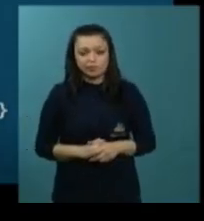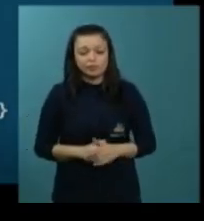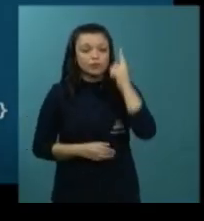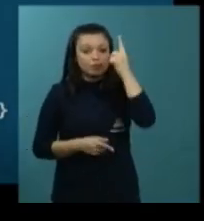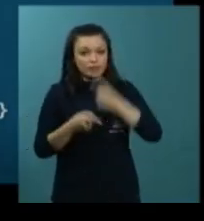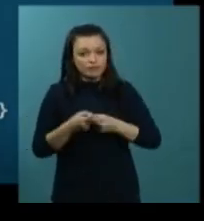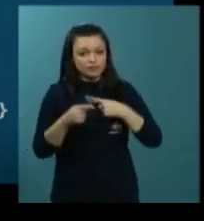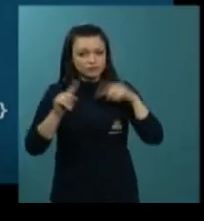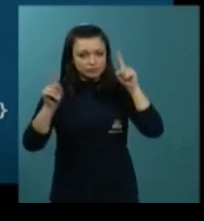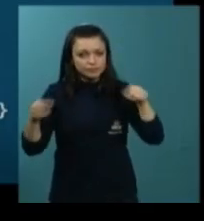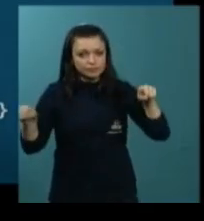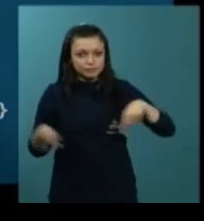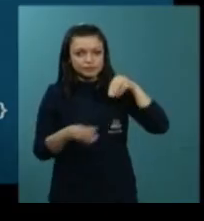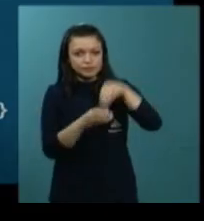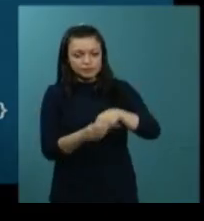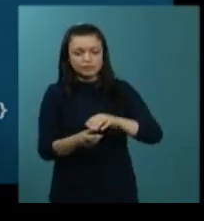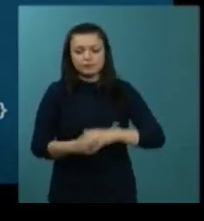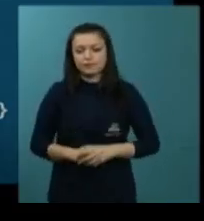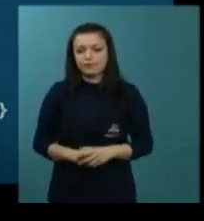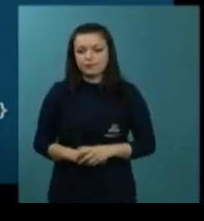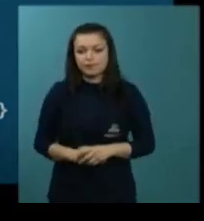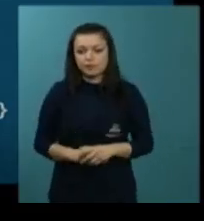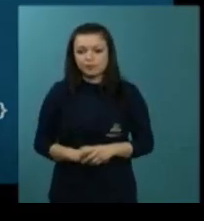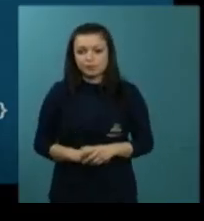Representaremos uma única vez.